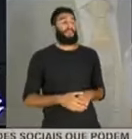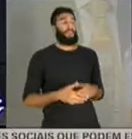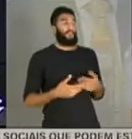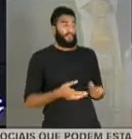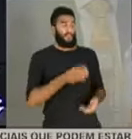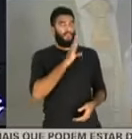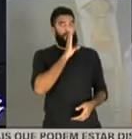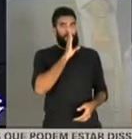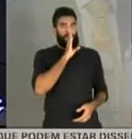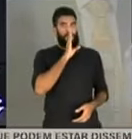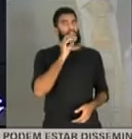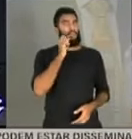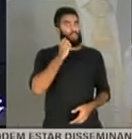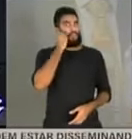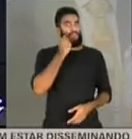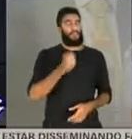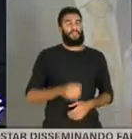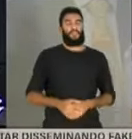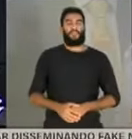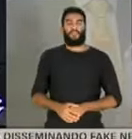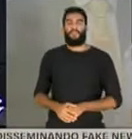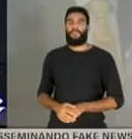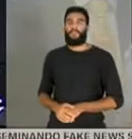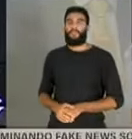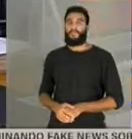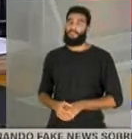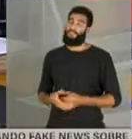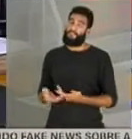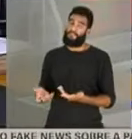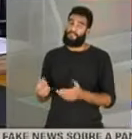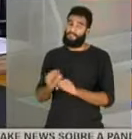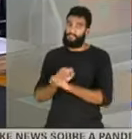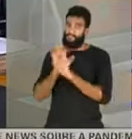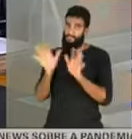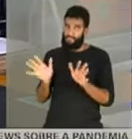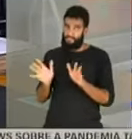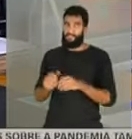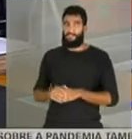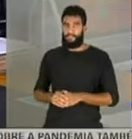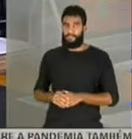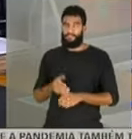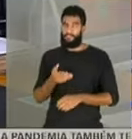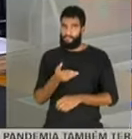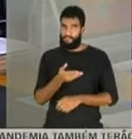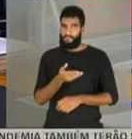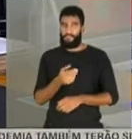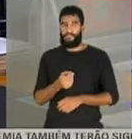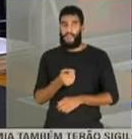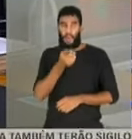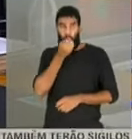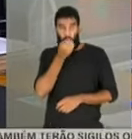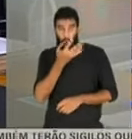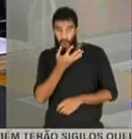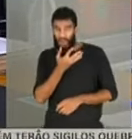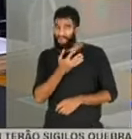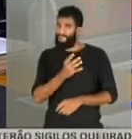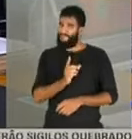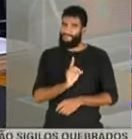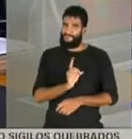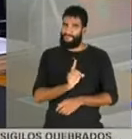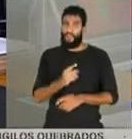Eu vou ficar em silêncio, senhor senador. Fica evidente que essa Câmara, não, boa coisa não é,